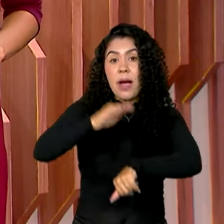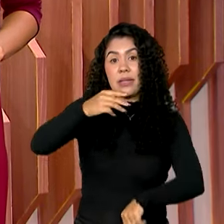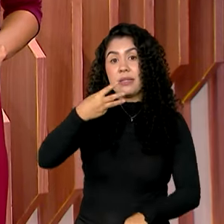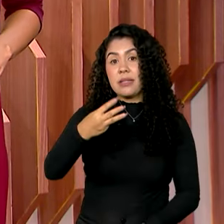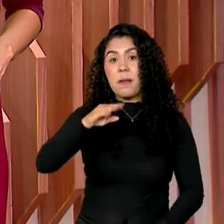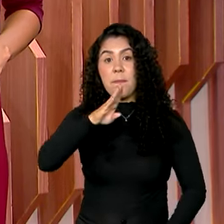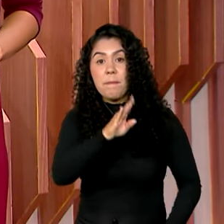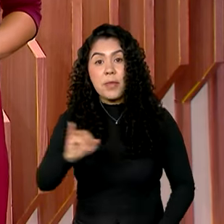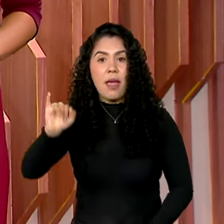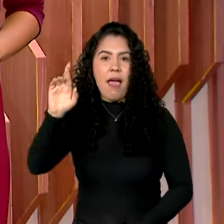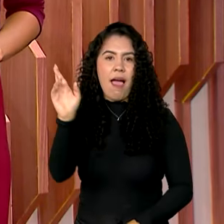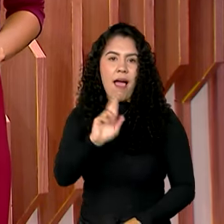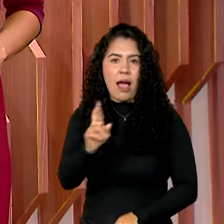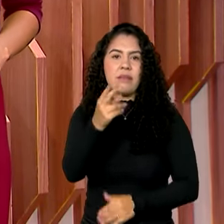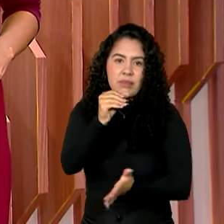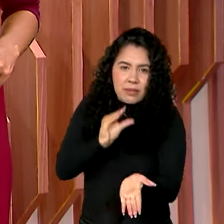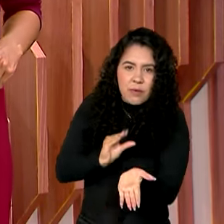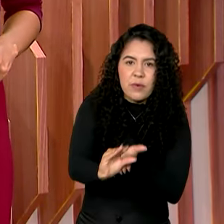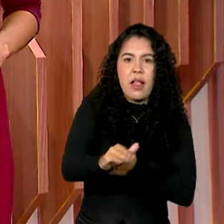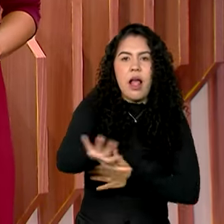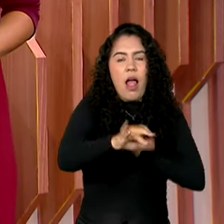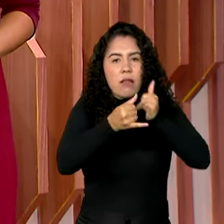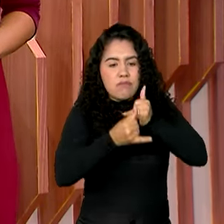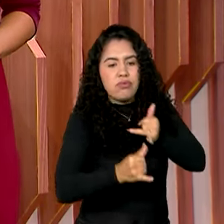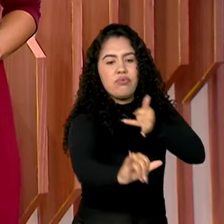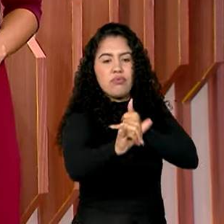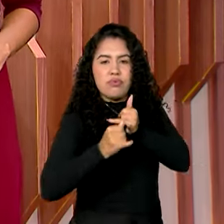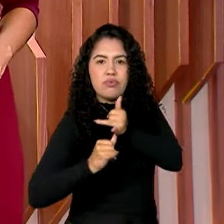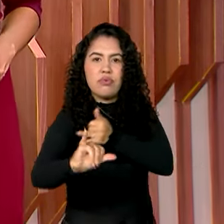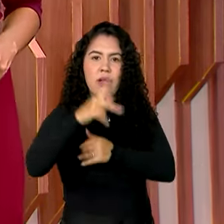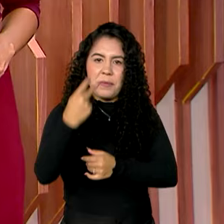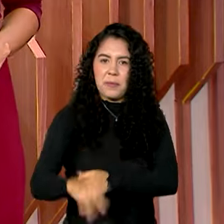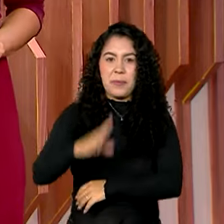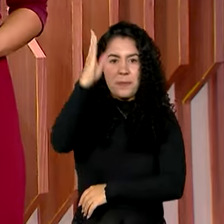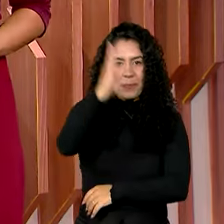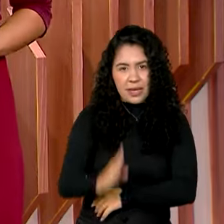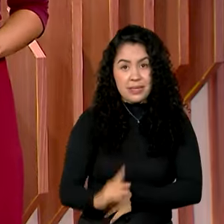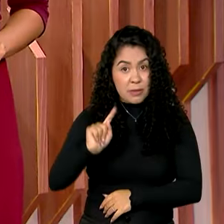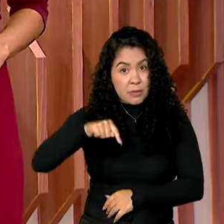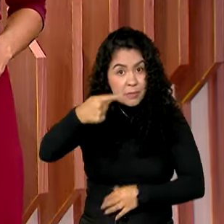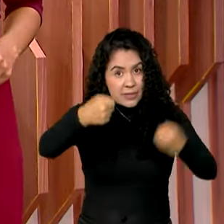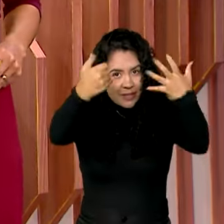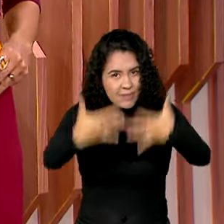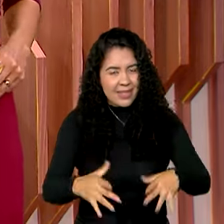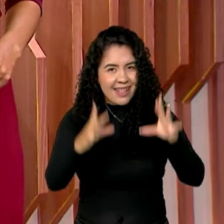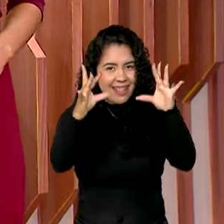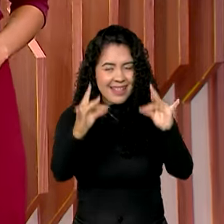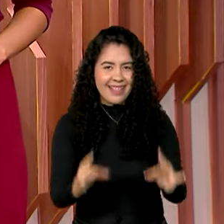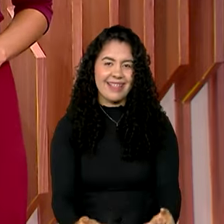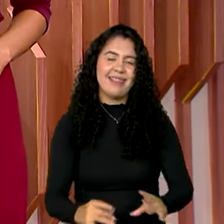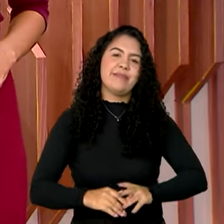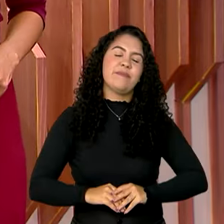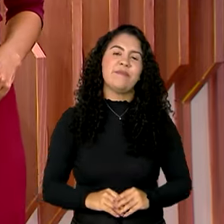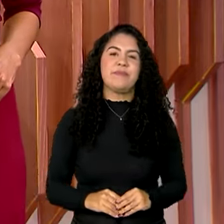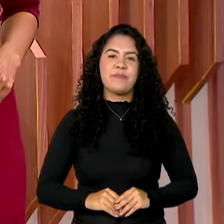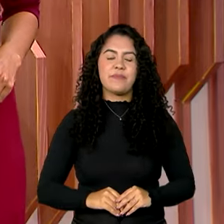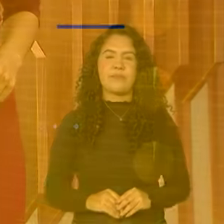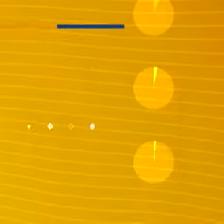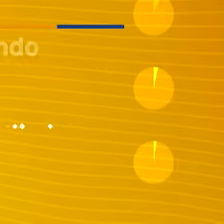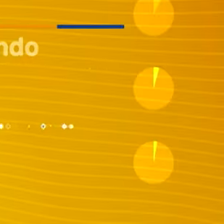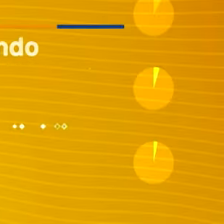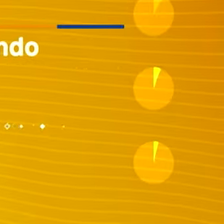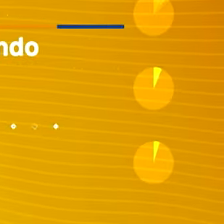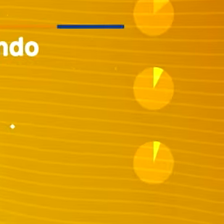3 bilhões de reais vão ser investidos em linhas de transmissão no país. Os detalhes você confere já já.